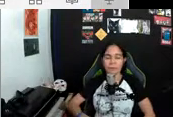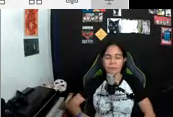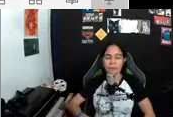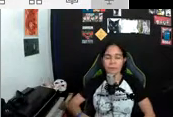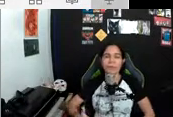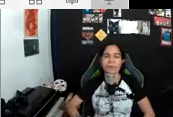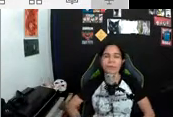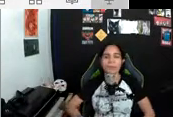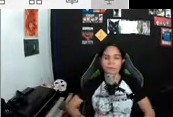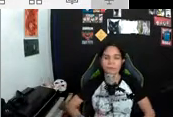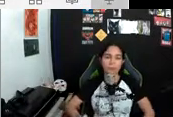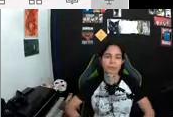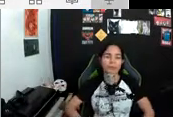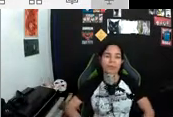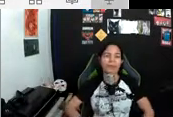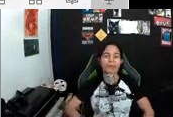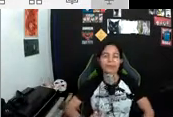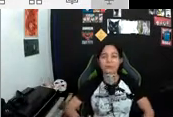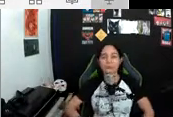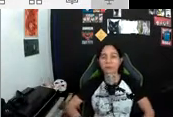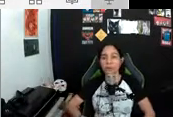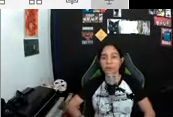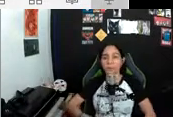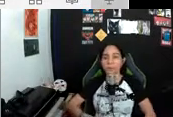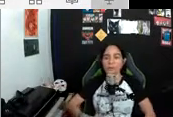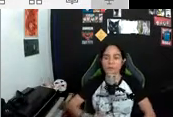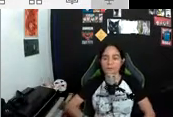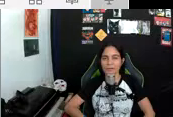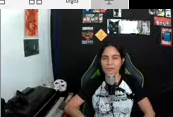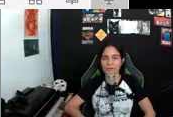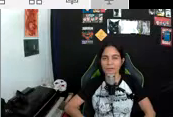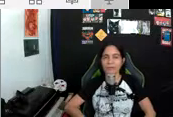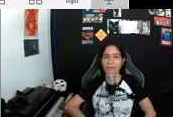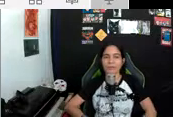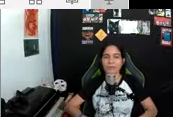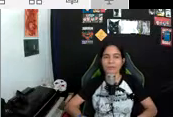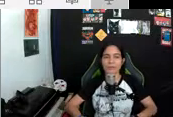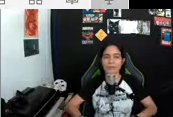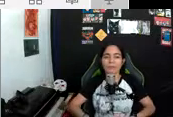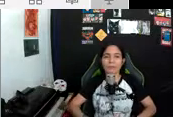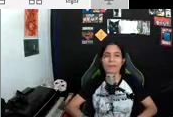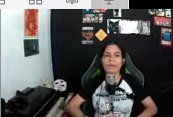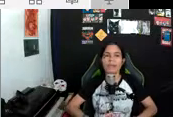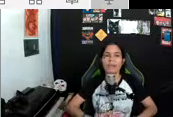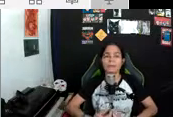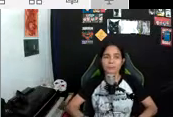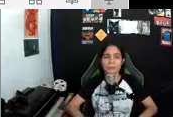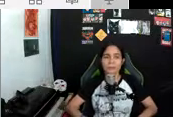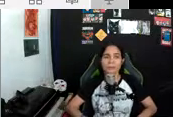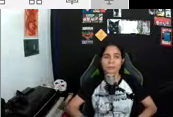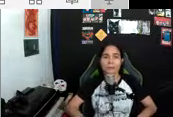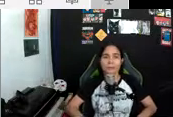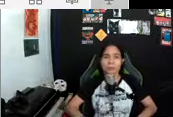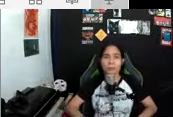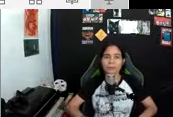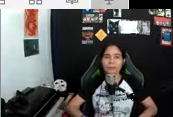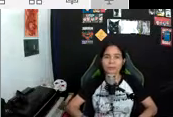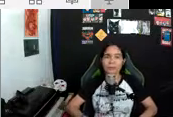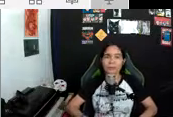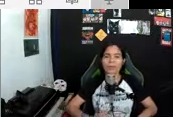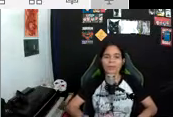nesse ponto aqui que houve 30 anos de luta da Associação Brasileira de Enfermagem para que fosse de